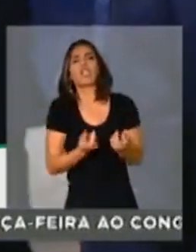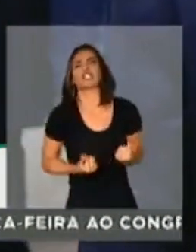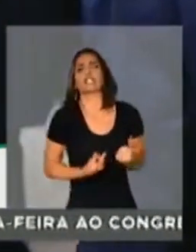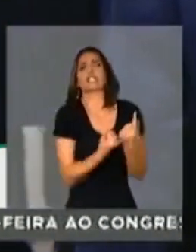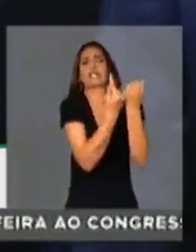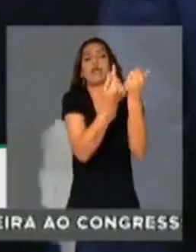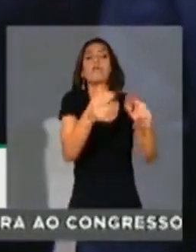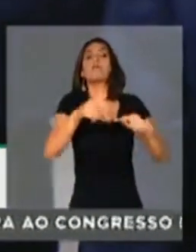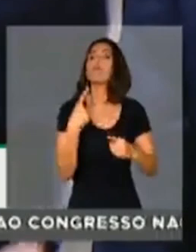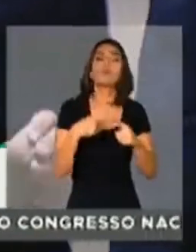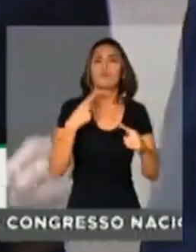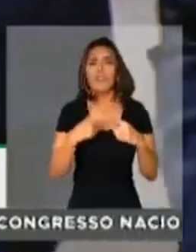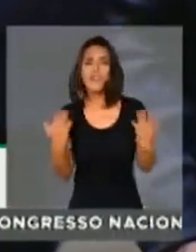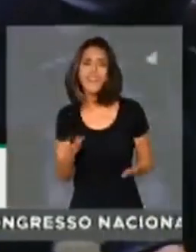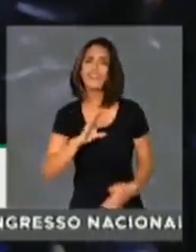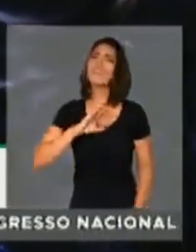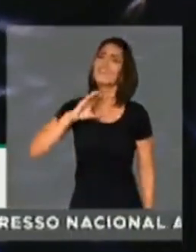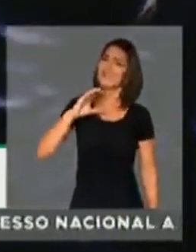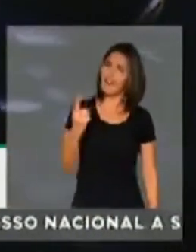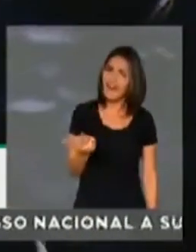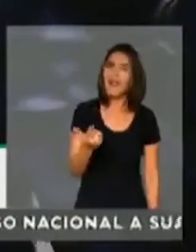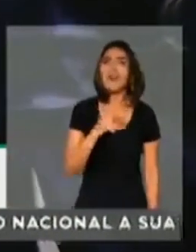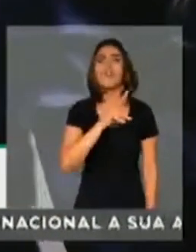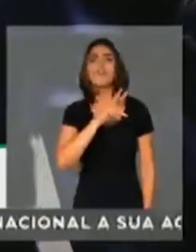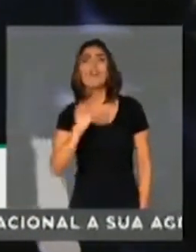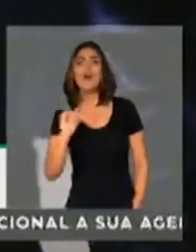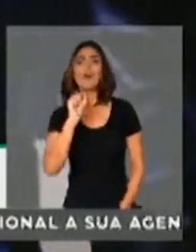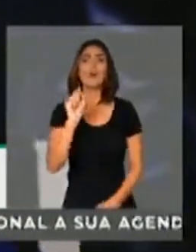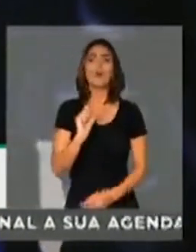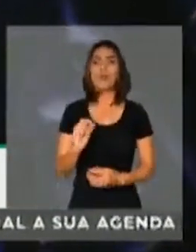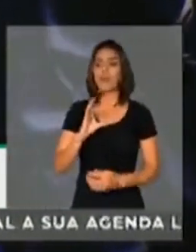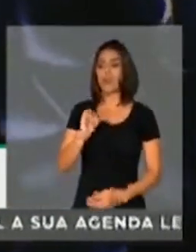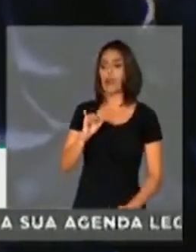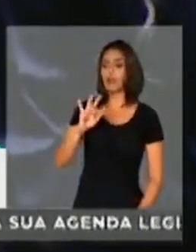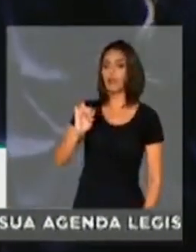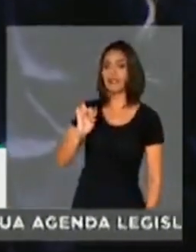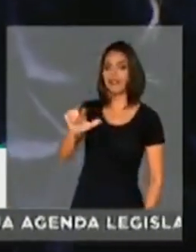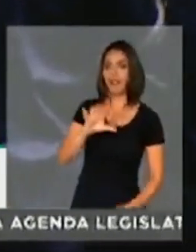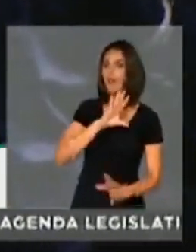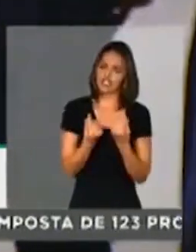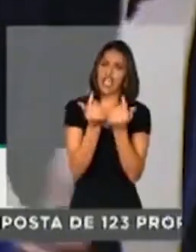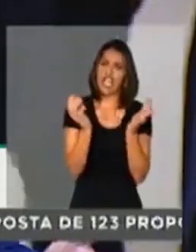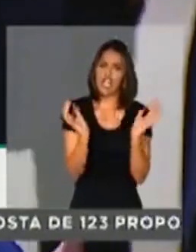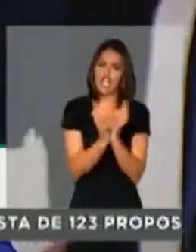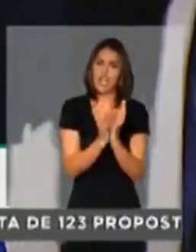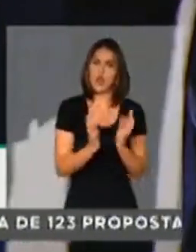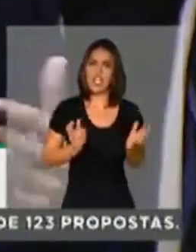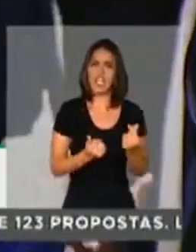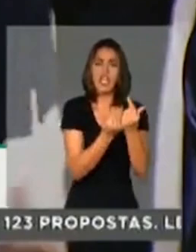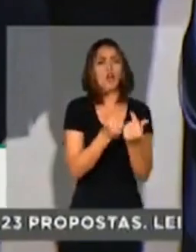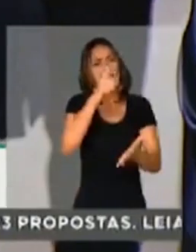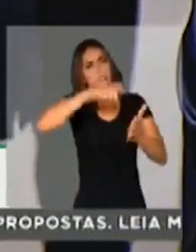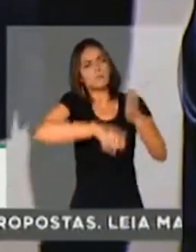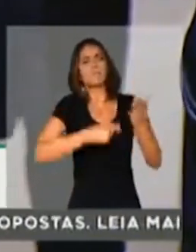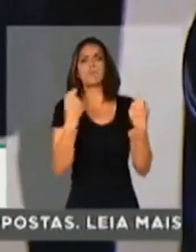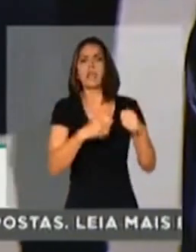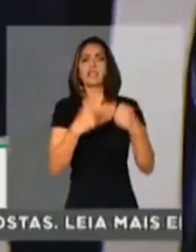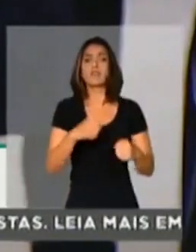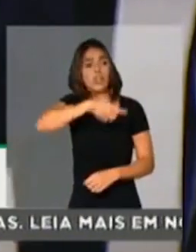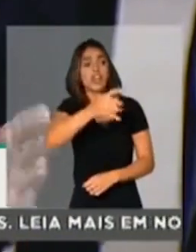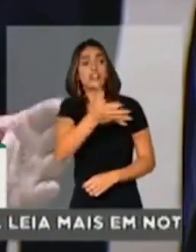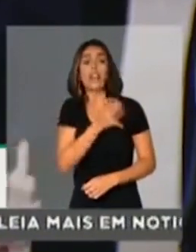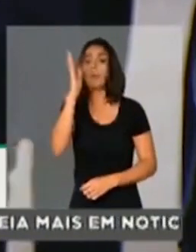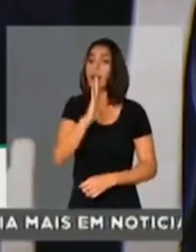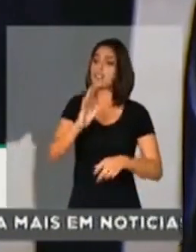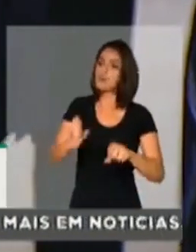será? Porque, obviamente, que haverá uma fuga de capitais em massa do país. Porque eles querem ver o Brasil pegando